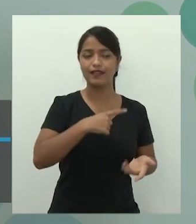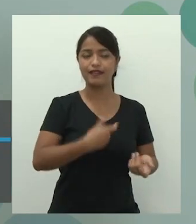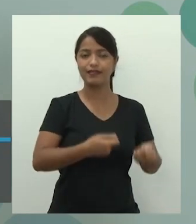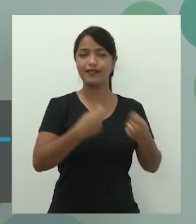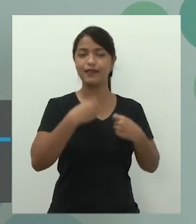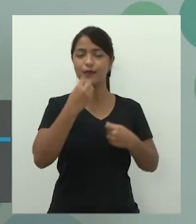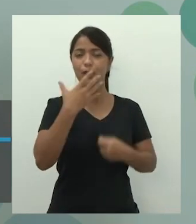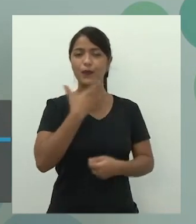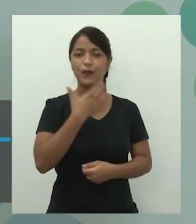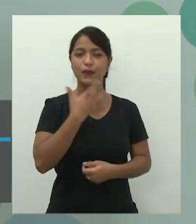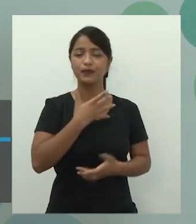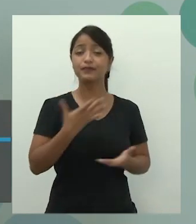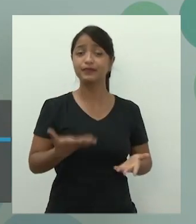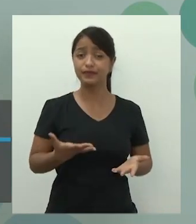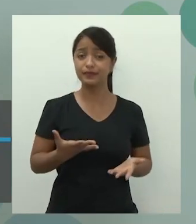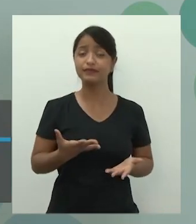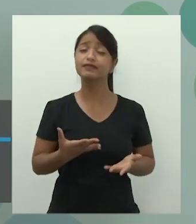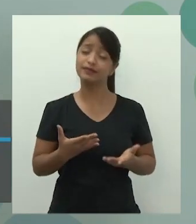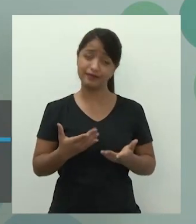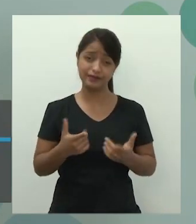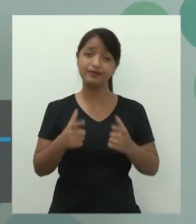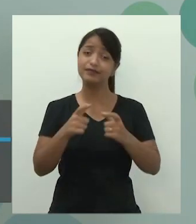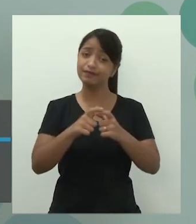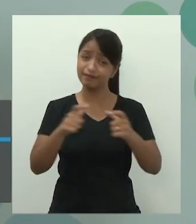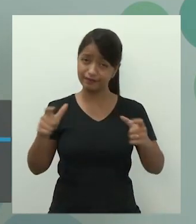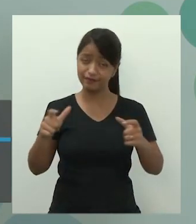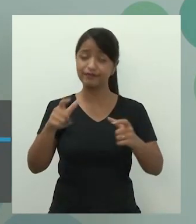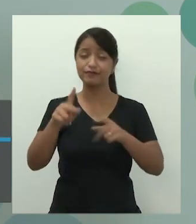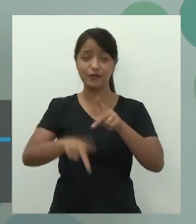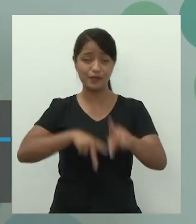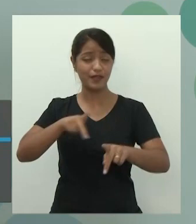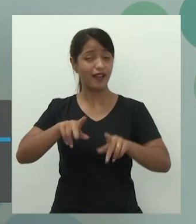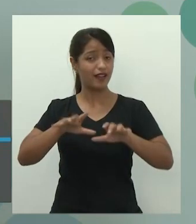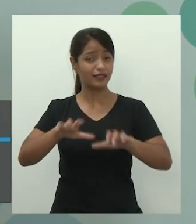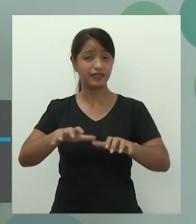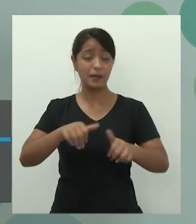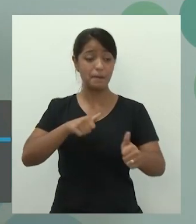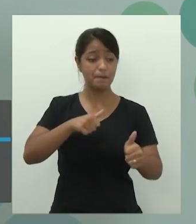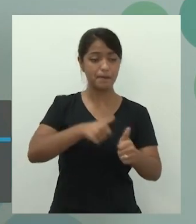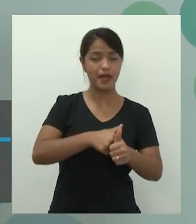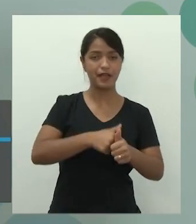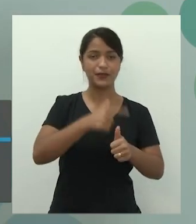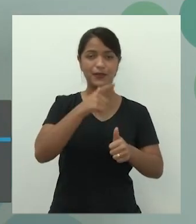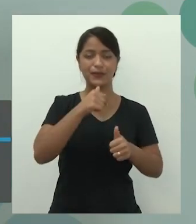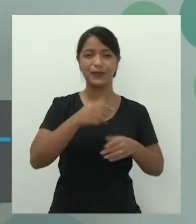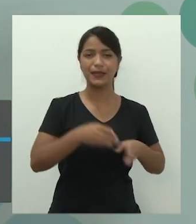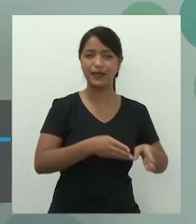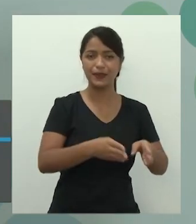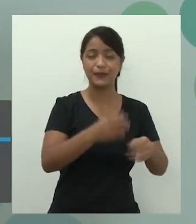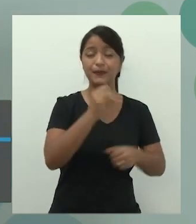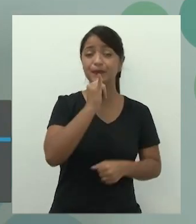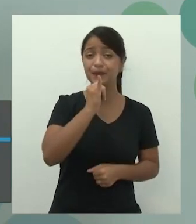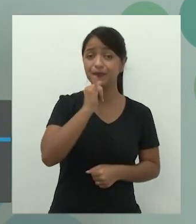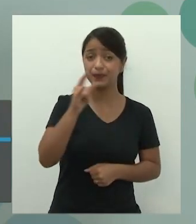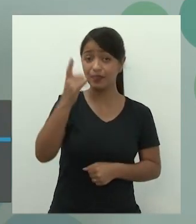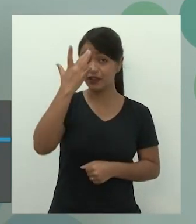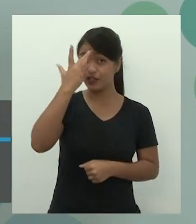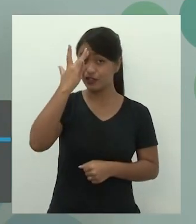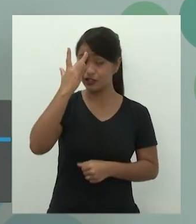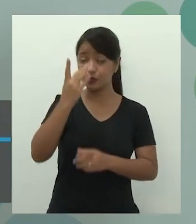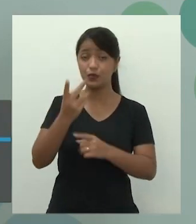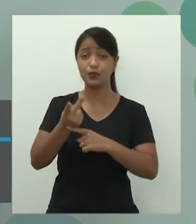Nilo? A maior parte da civilização fez isso. Eles cresceram ao redor de alguns rios, né? Por exemplo, na Índia, o